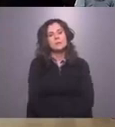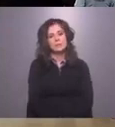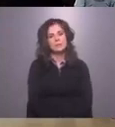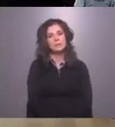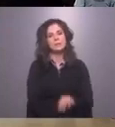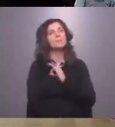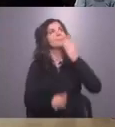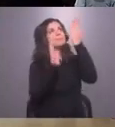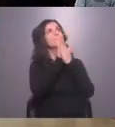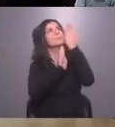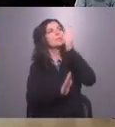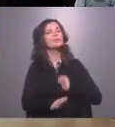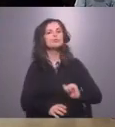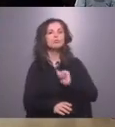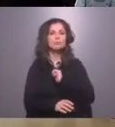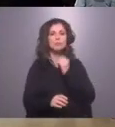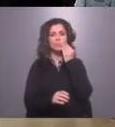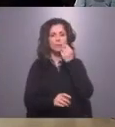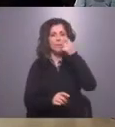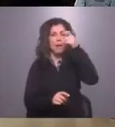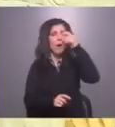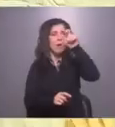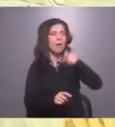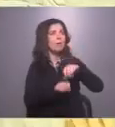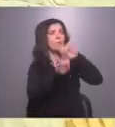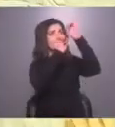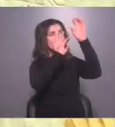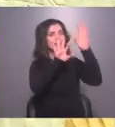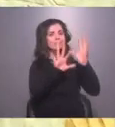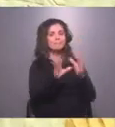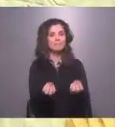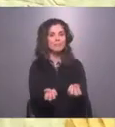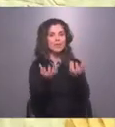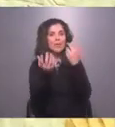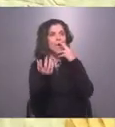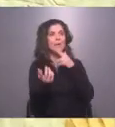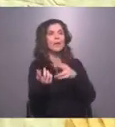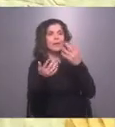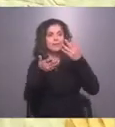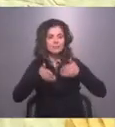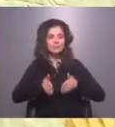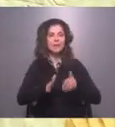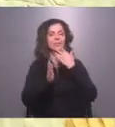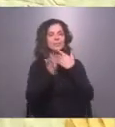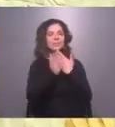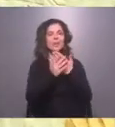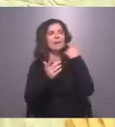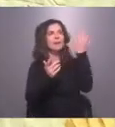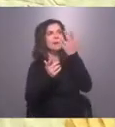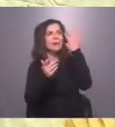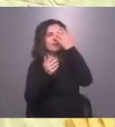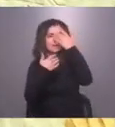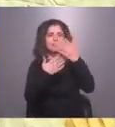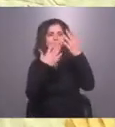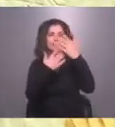Senhor nosso Deus, luz de todo homem que vem a este mundo, iluminai os nossos corações com o esplendor da vossa graça, para